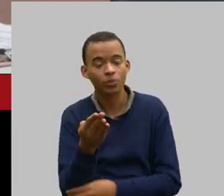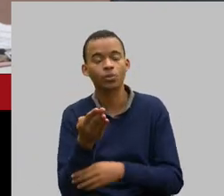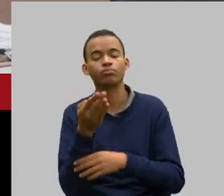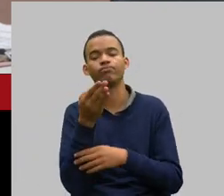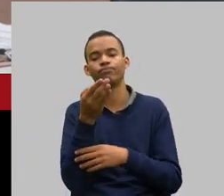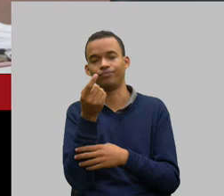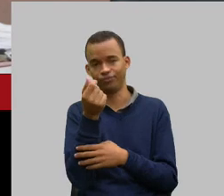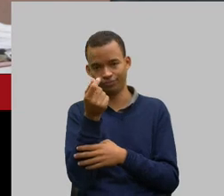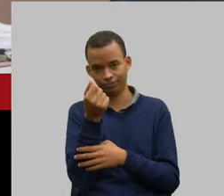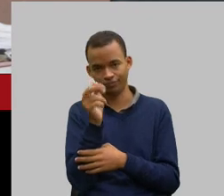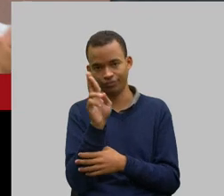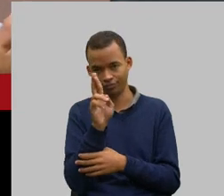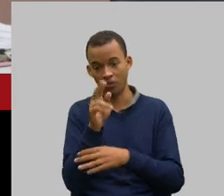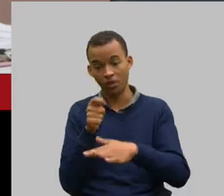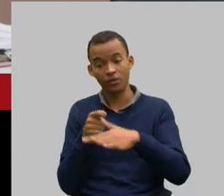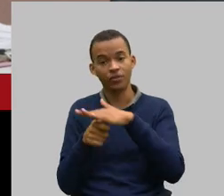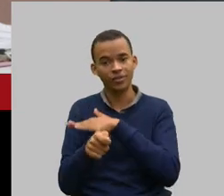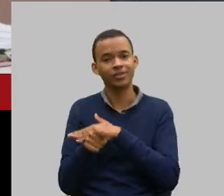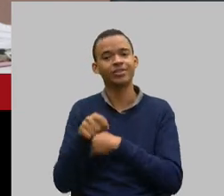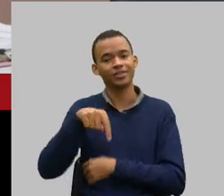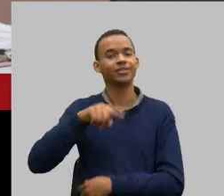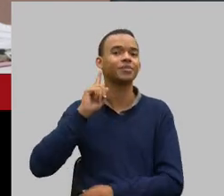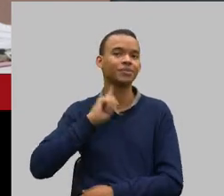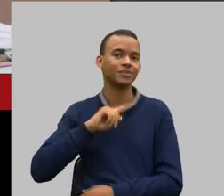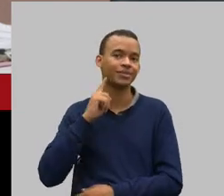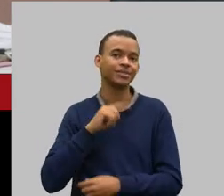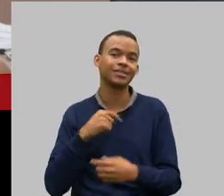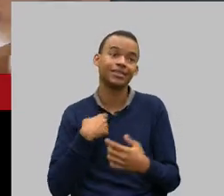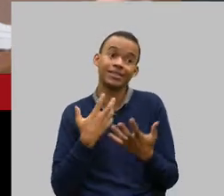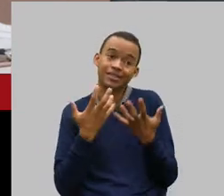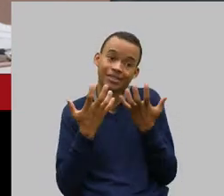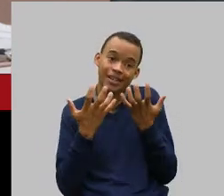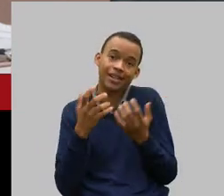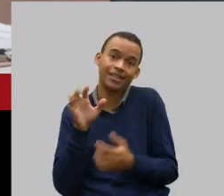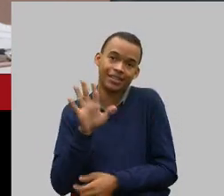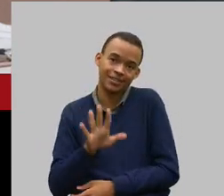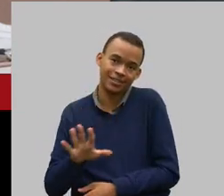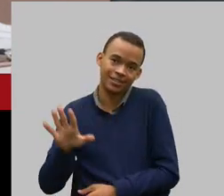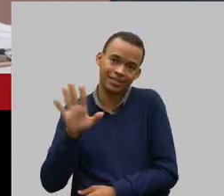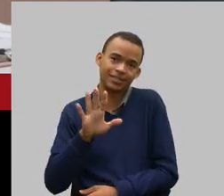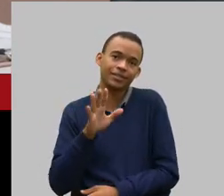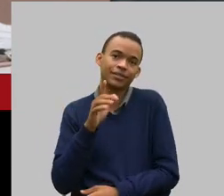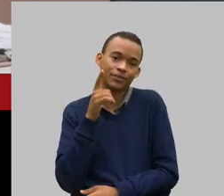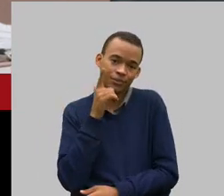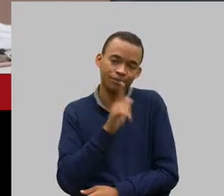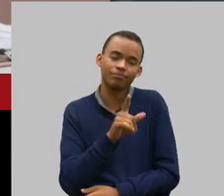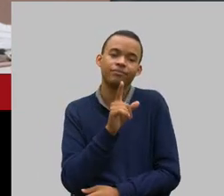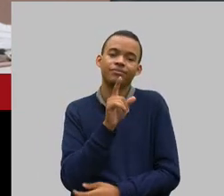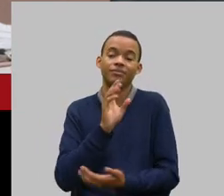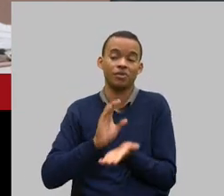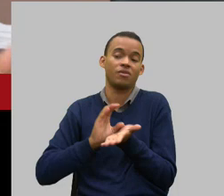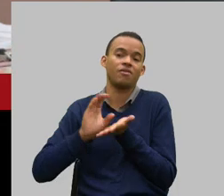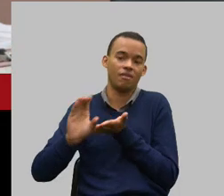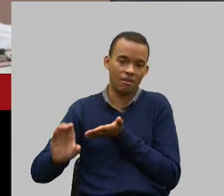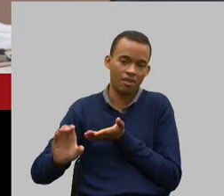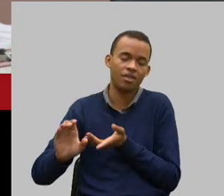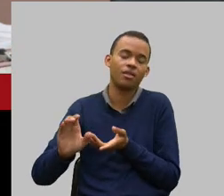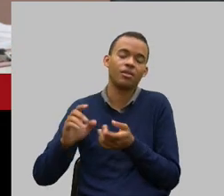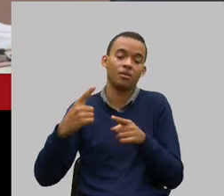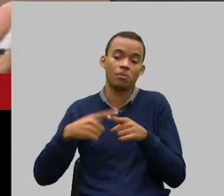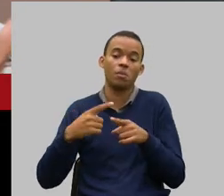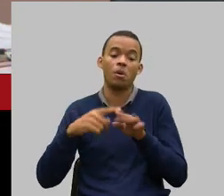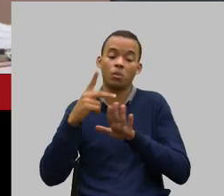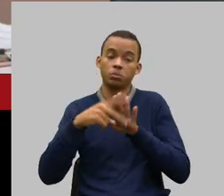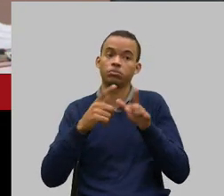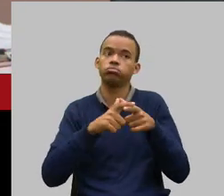de 2027 eu espero muito que a minha região seja contemplada com alguns bilhões né desse projeto aí grandioso do nosso